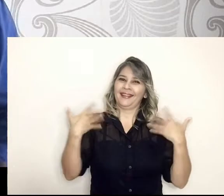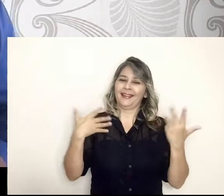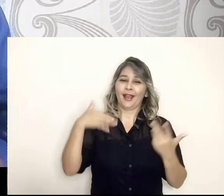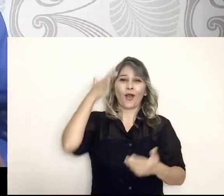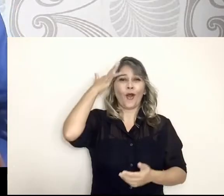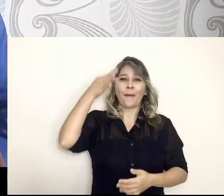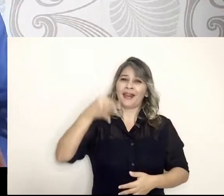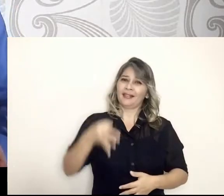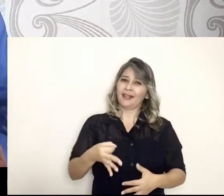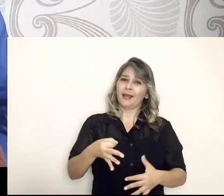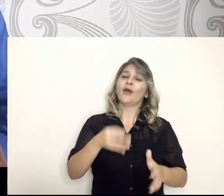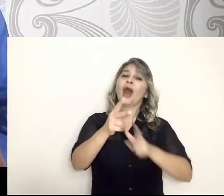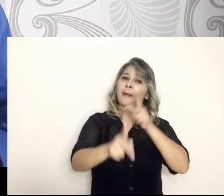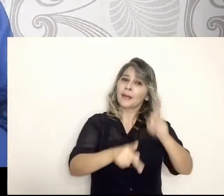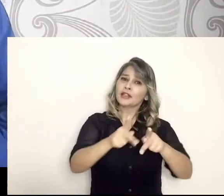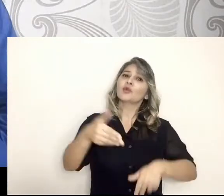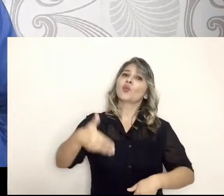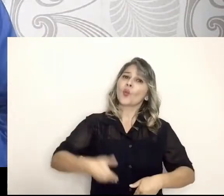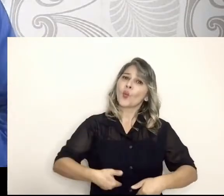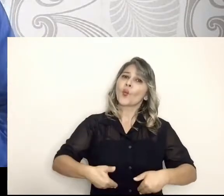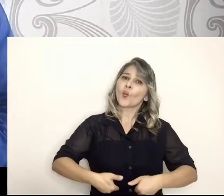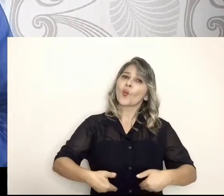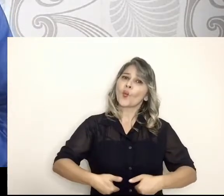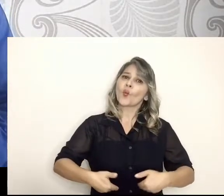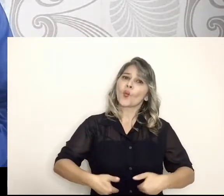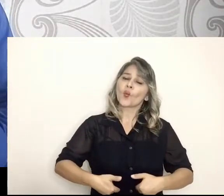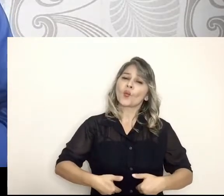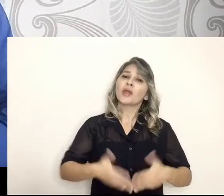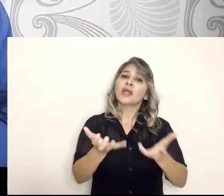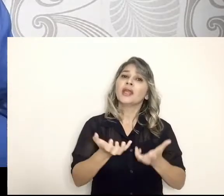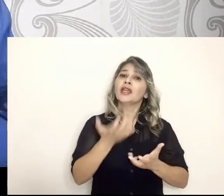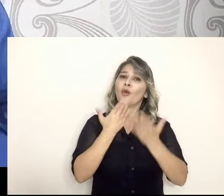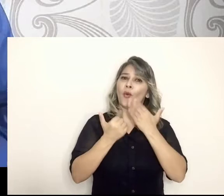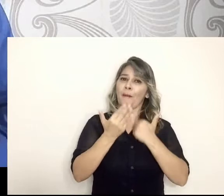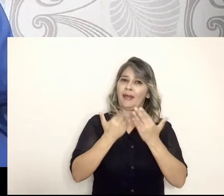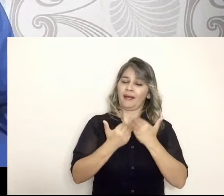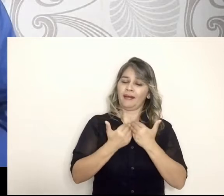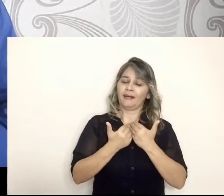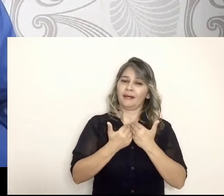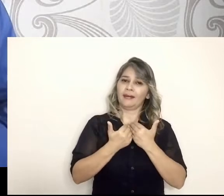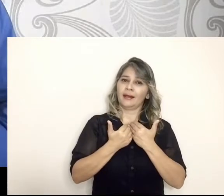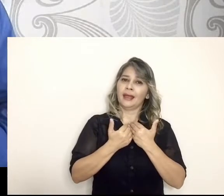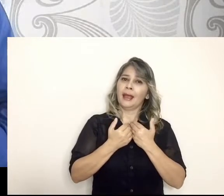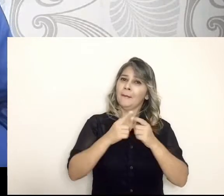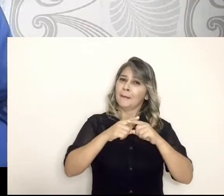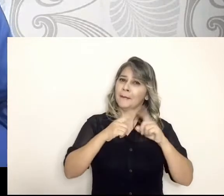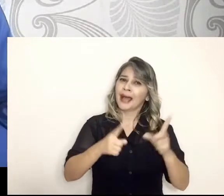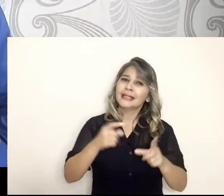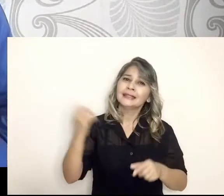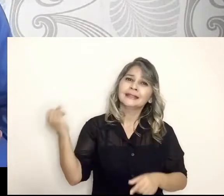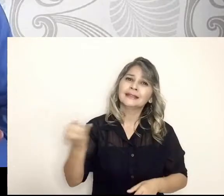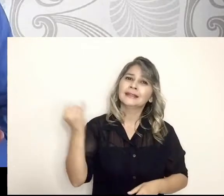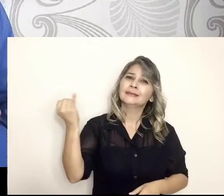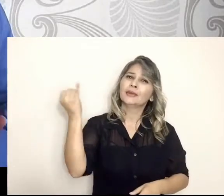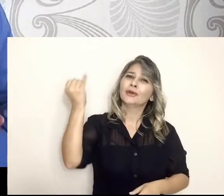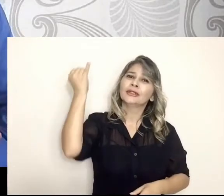quem chegou e entregou foi aquele jovem. Importante dizer também que o que ele tinha não era muito,